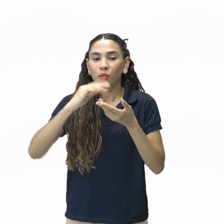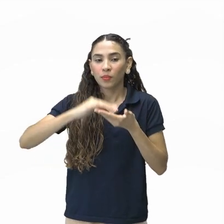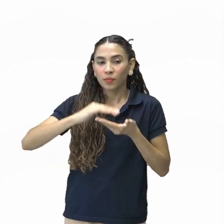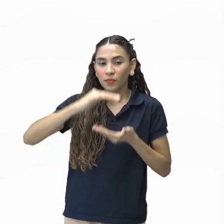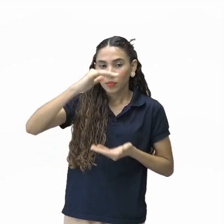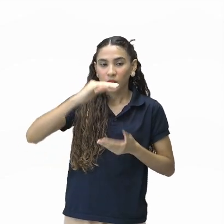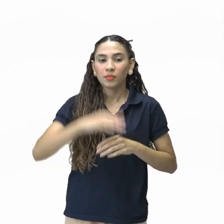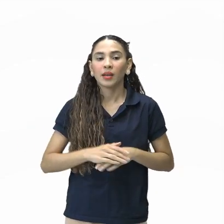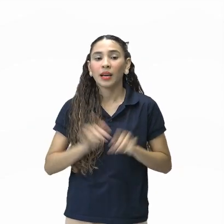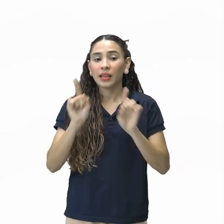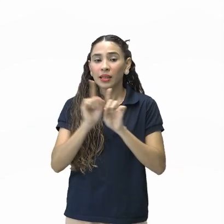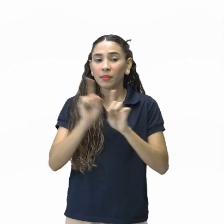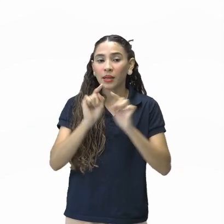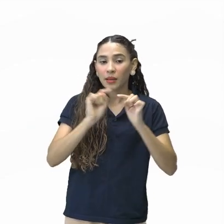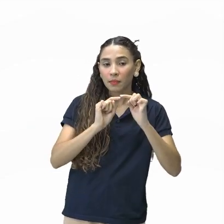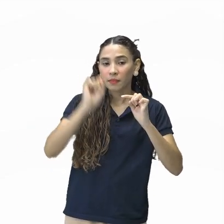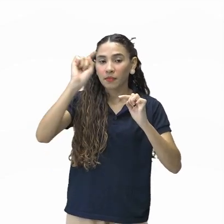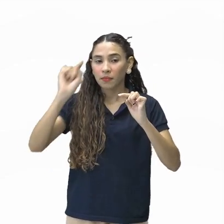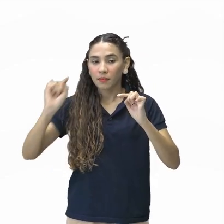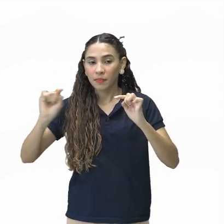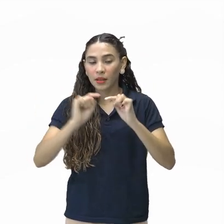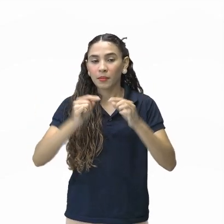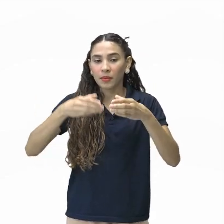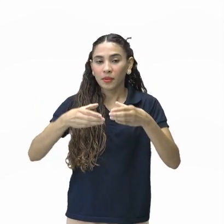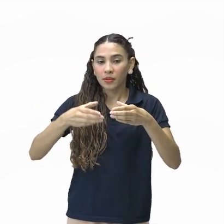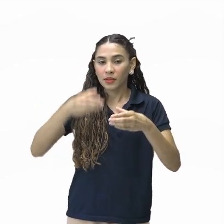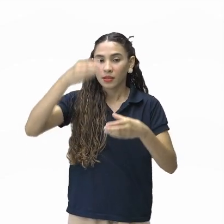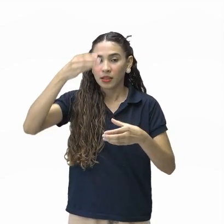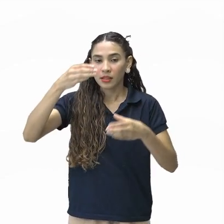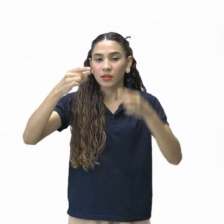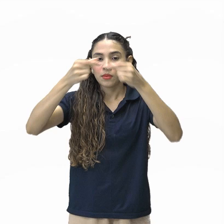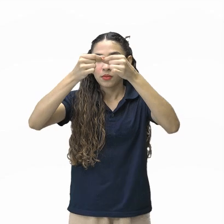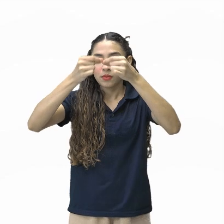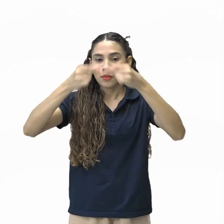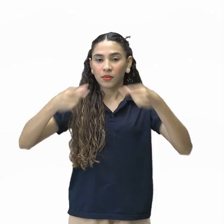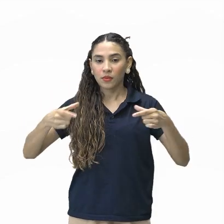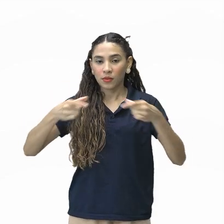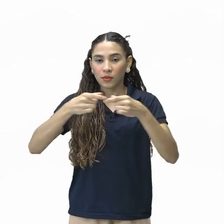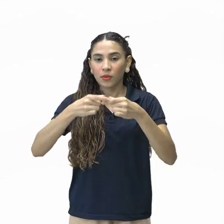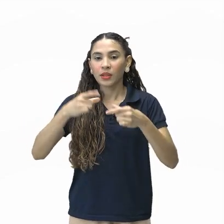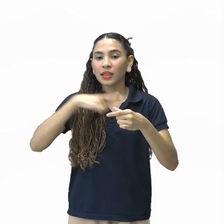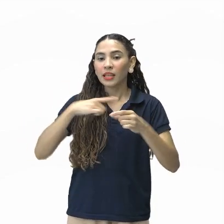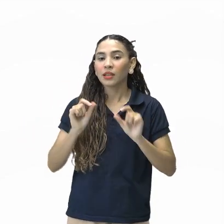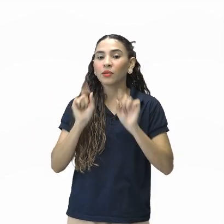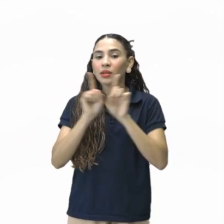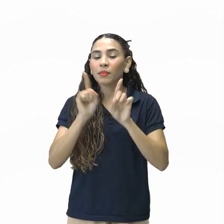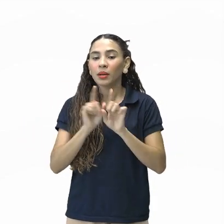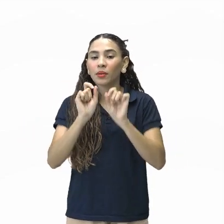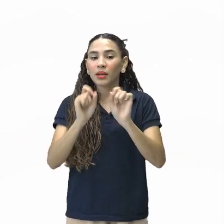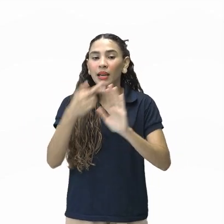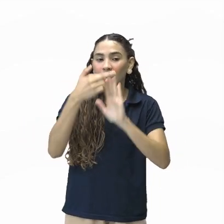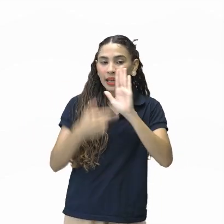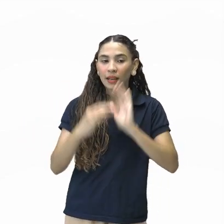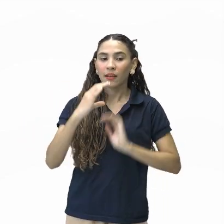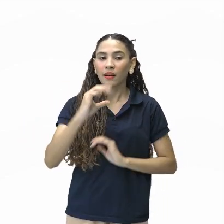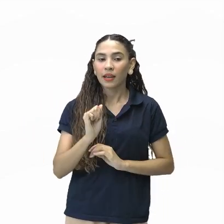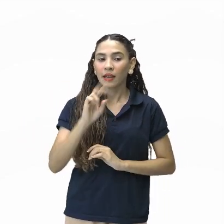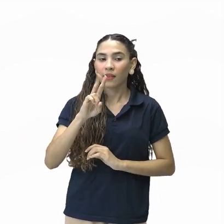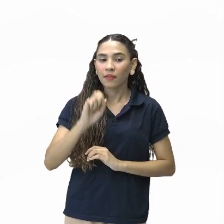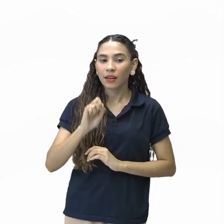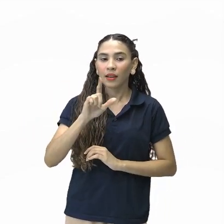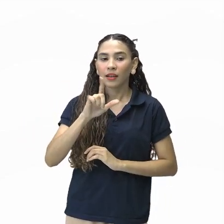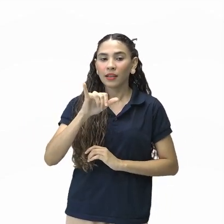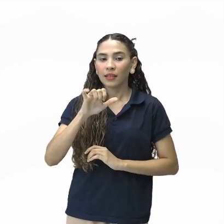de prismas, pirâmides, cilindros e cones, incluindo o princípio de